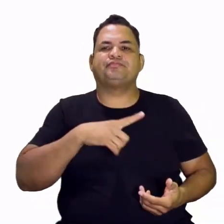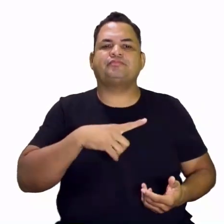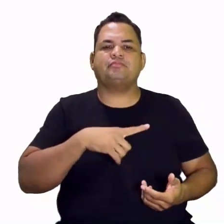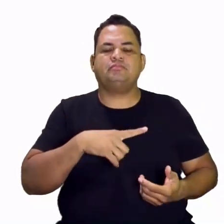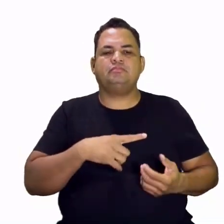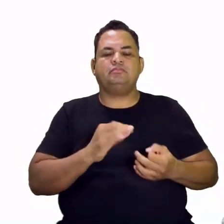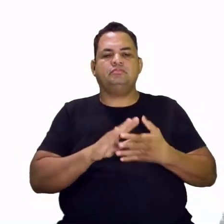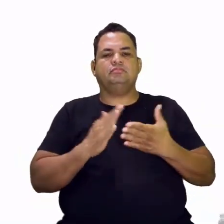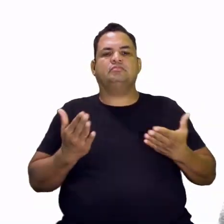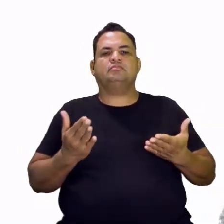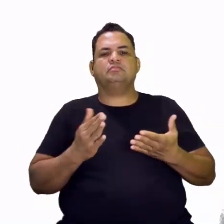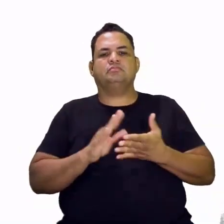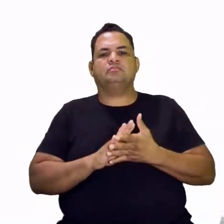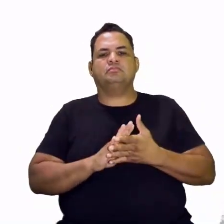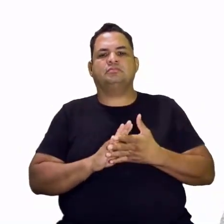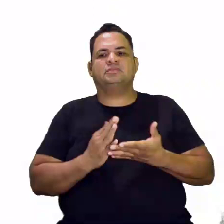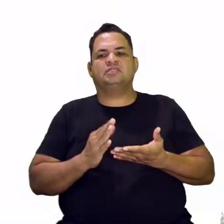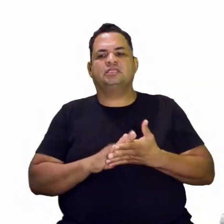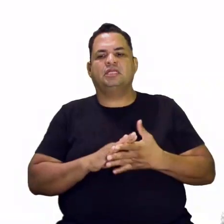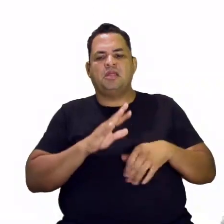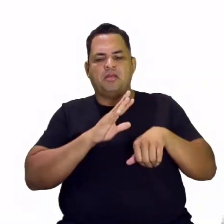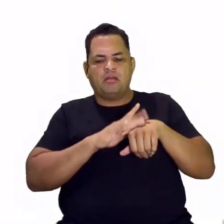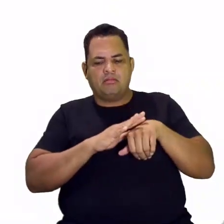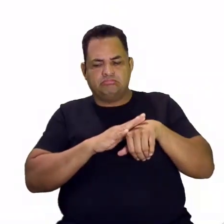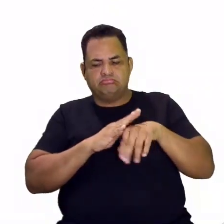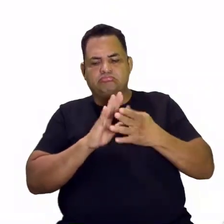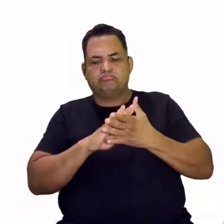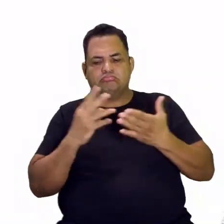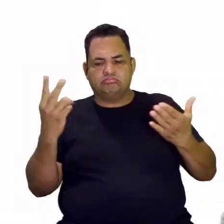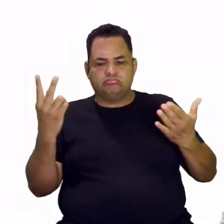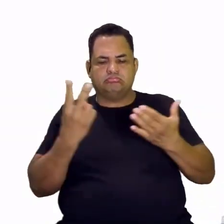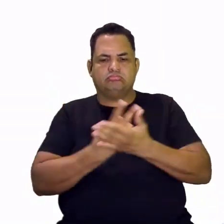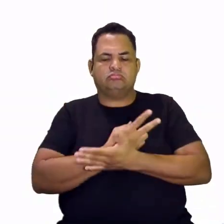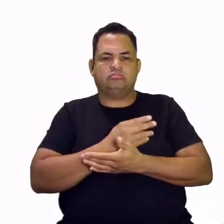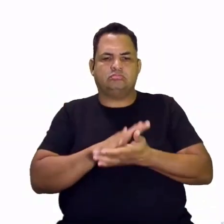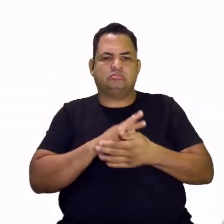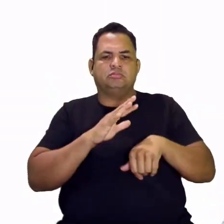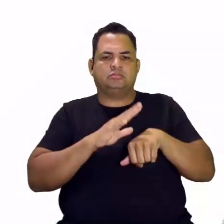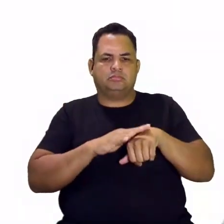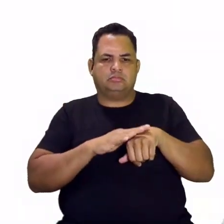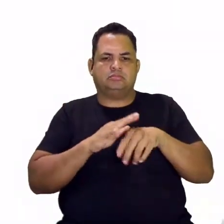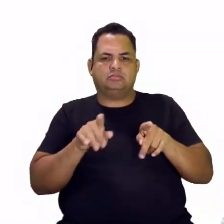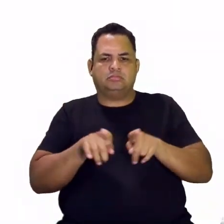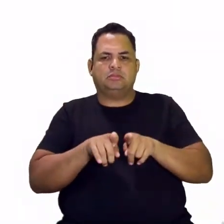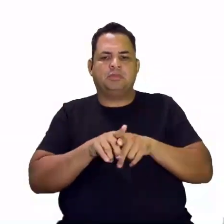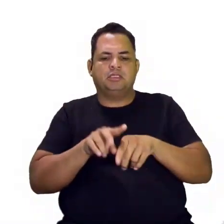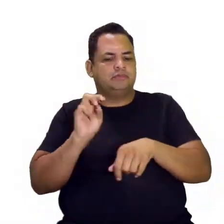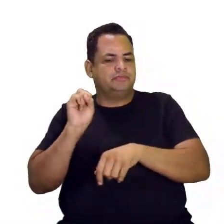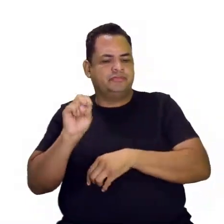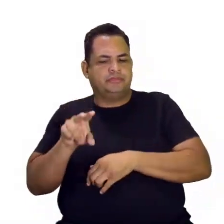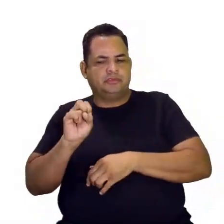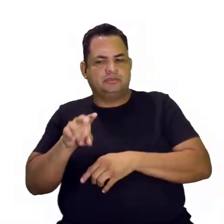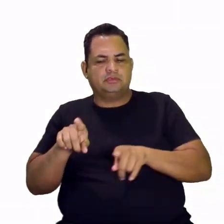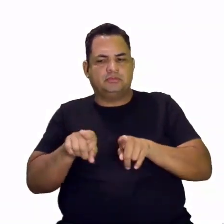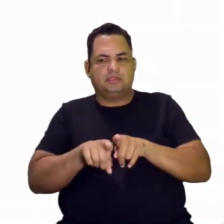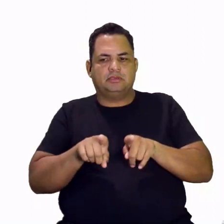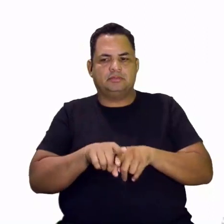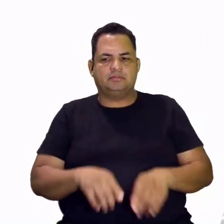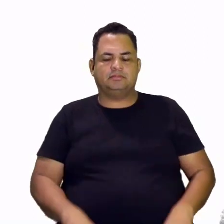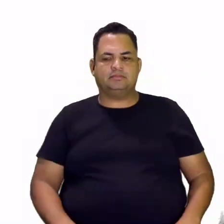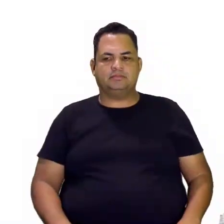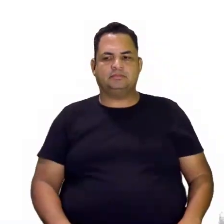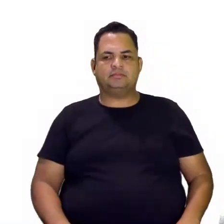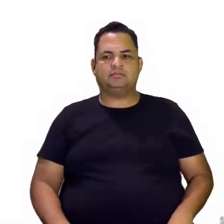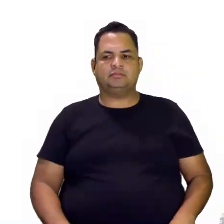as que são consideradas patogênicas, essas podem ser letais, assim como os nossos vírus, tá bom? Então vamos